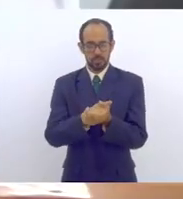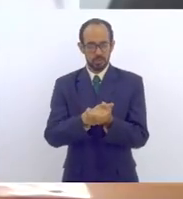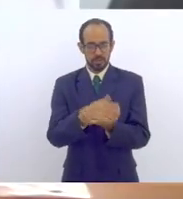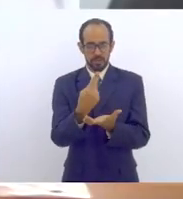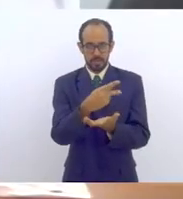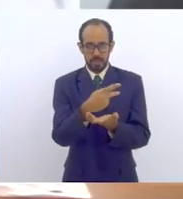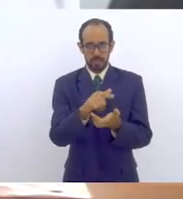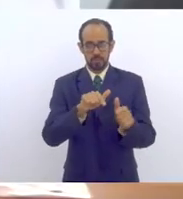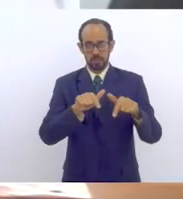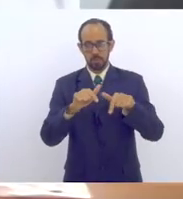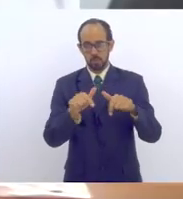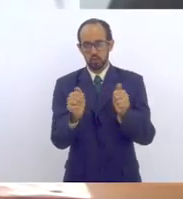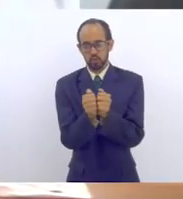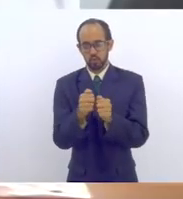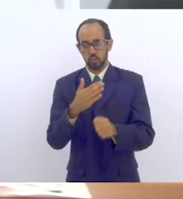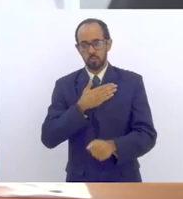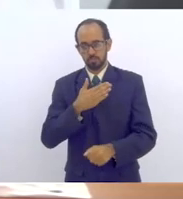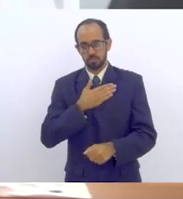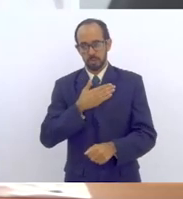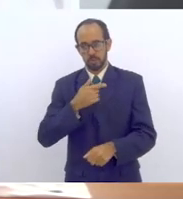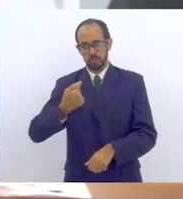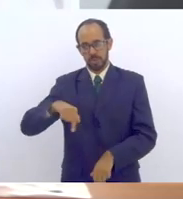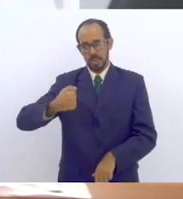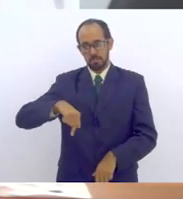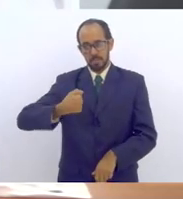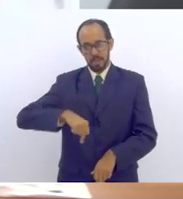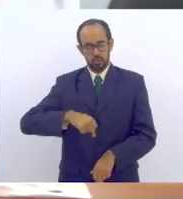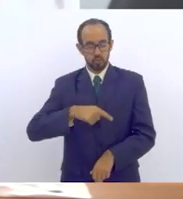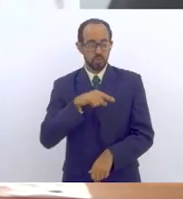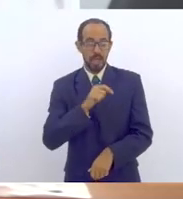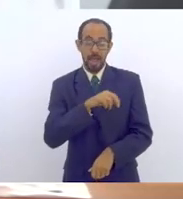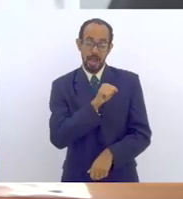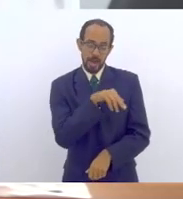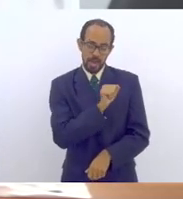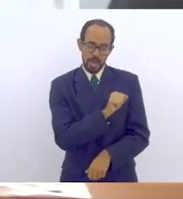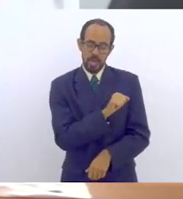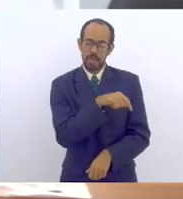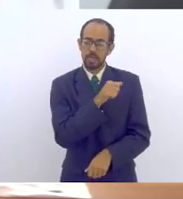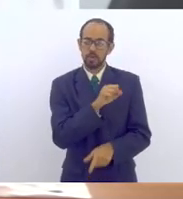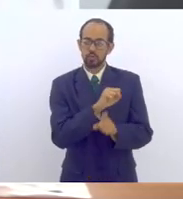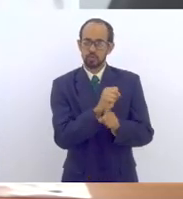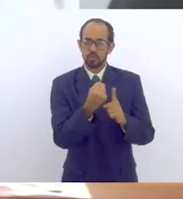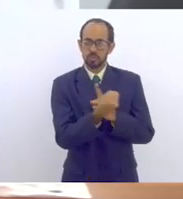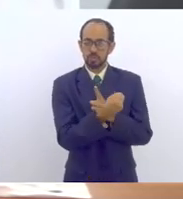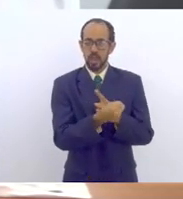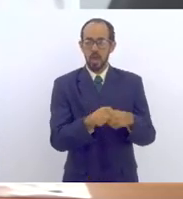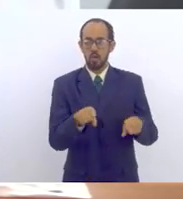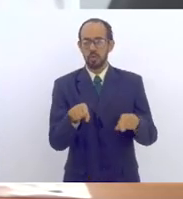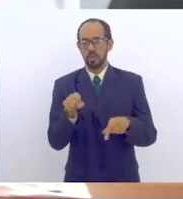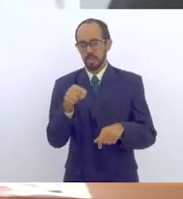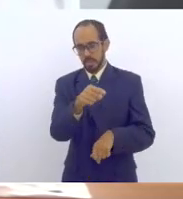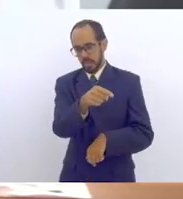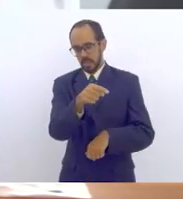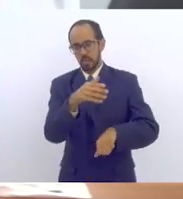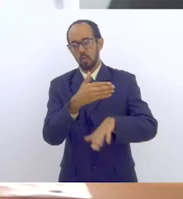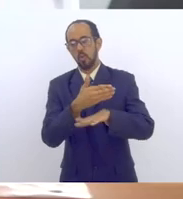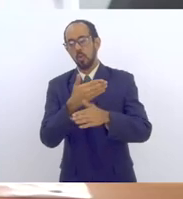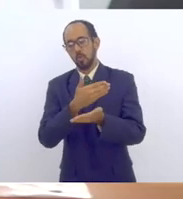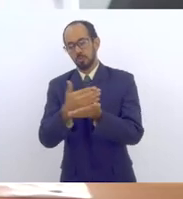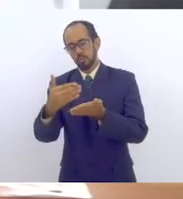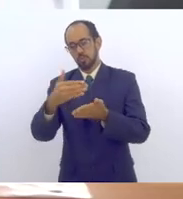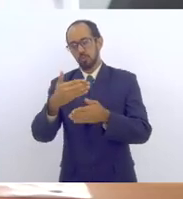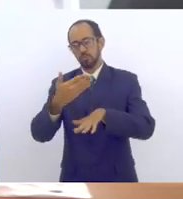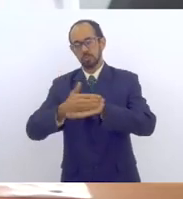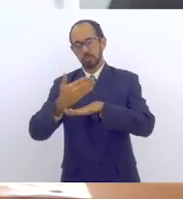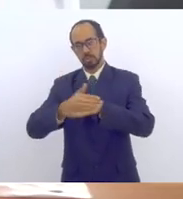lá em Queimados ela na área social e ele começou lá como estagiário de engenharia